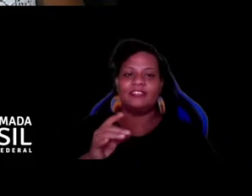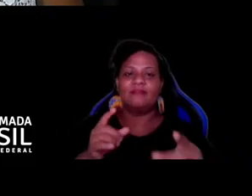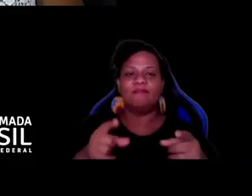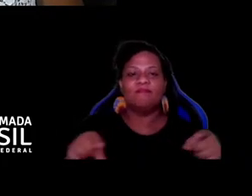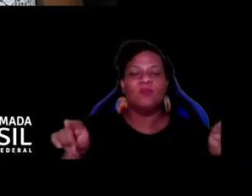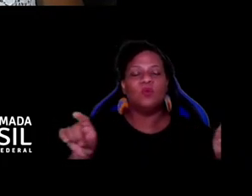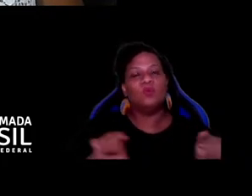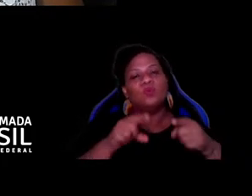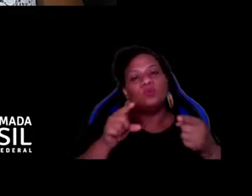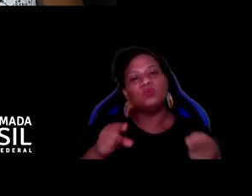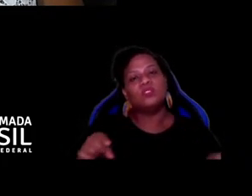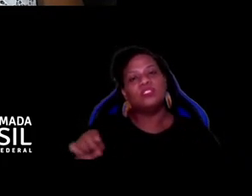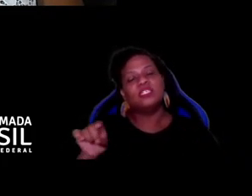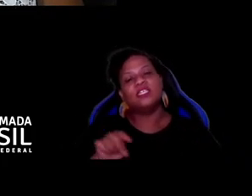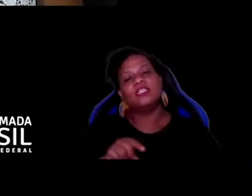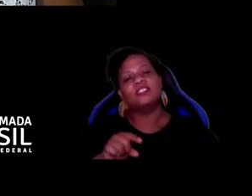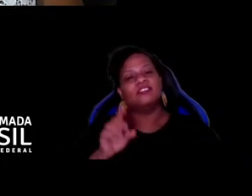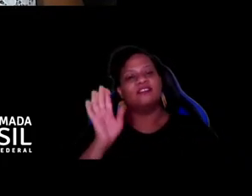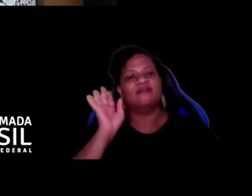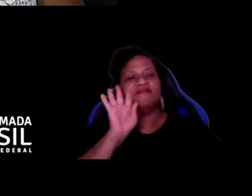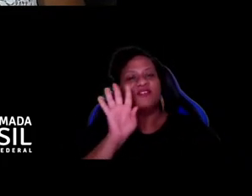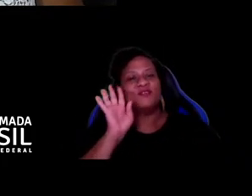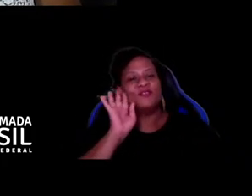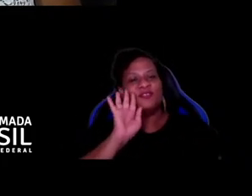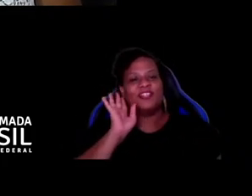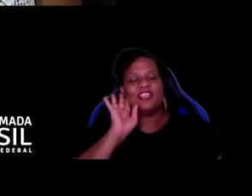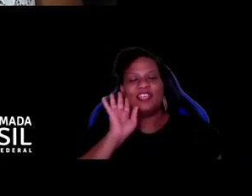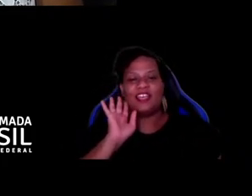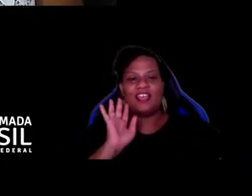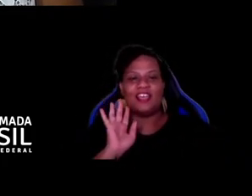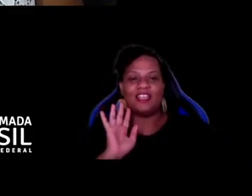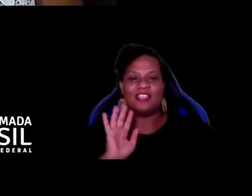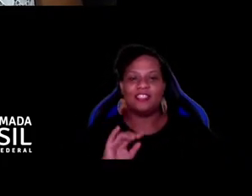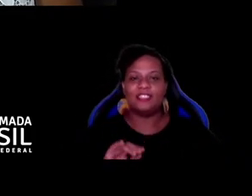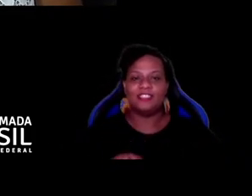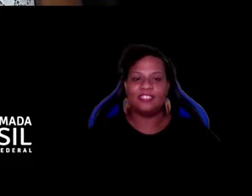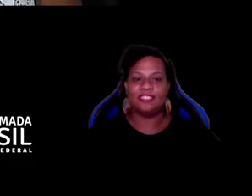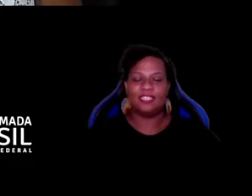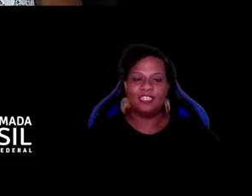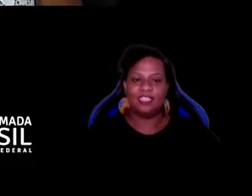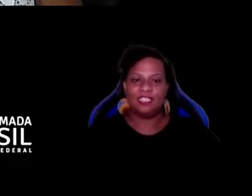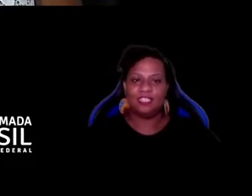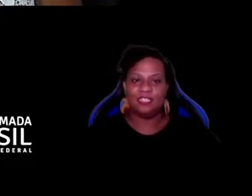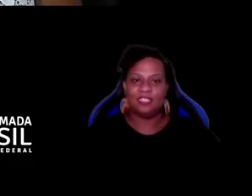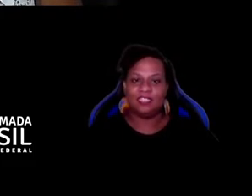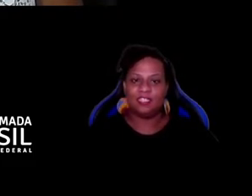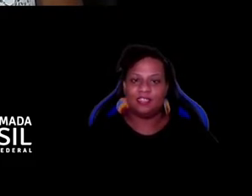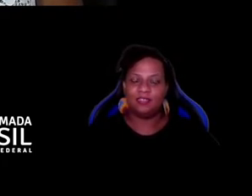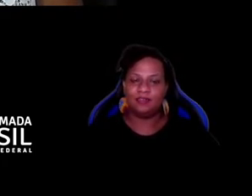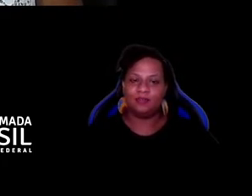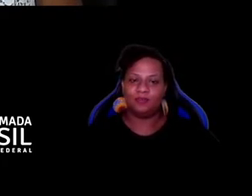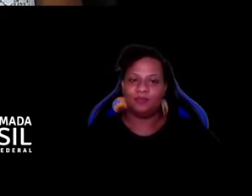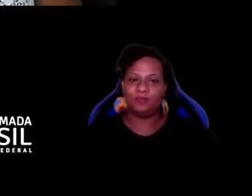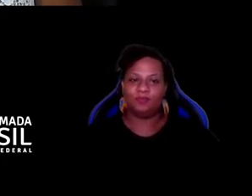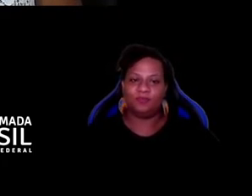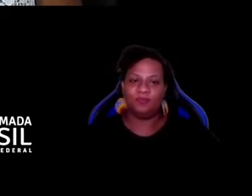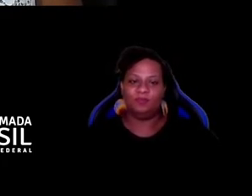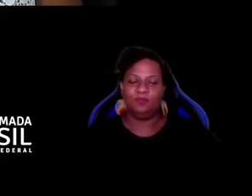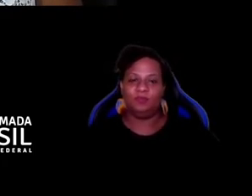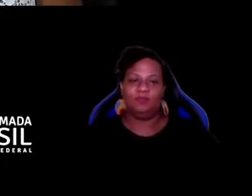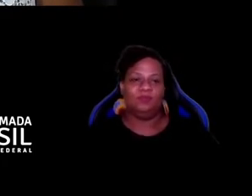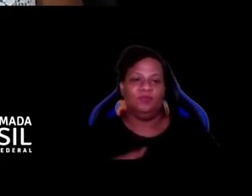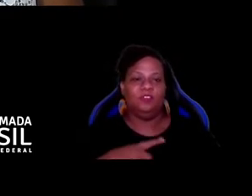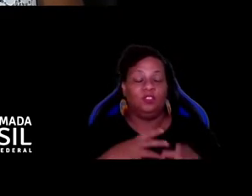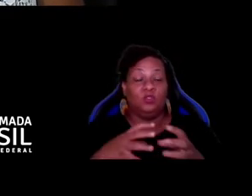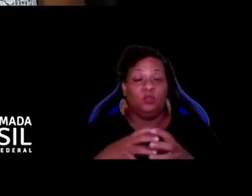musicistas assim, super legais. Né? Tinha um grupo de percussionistas também de